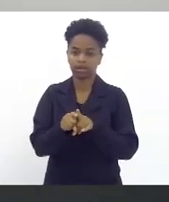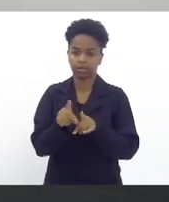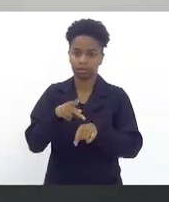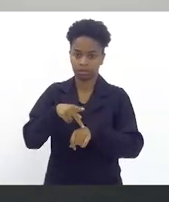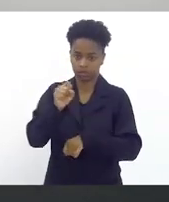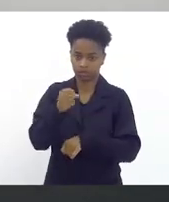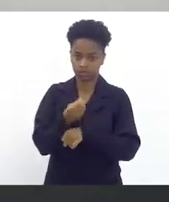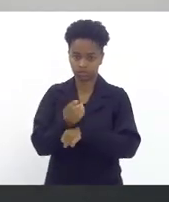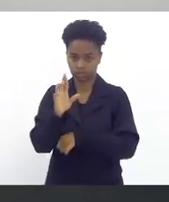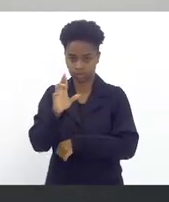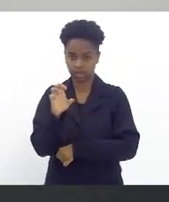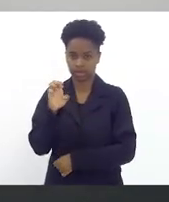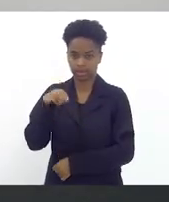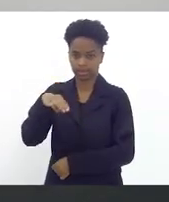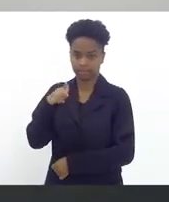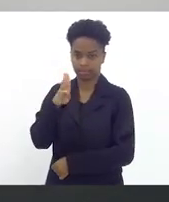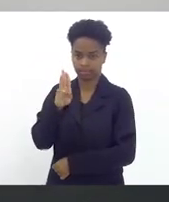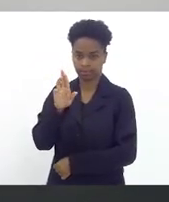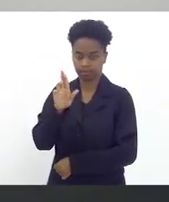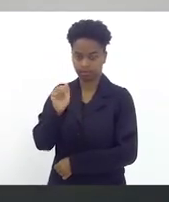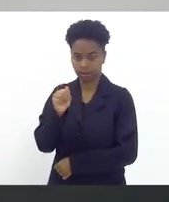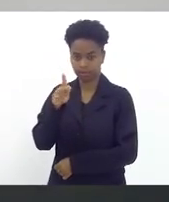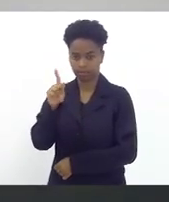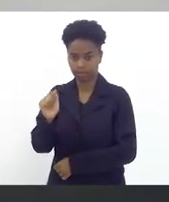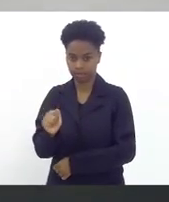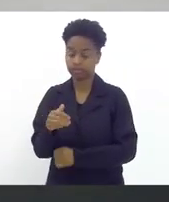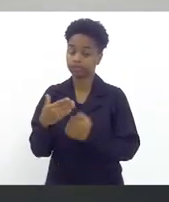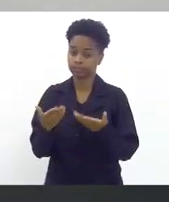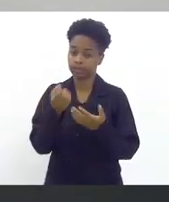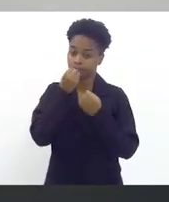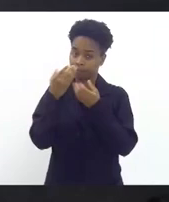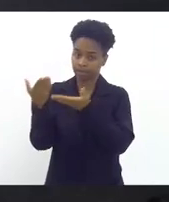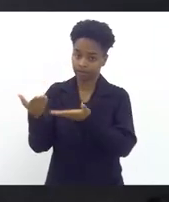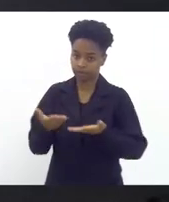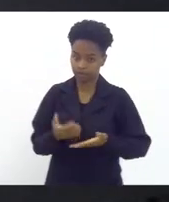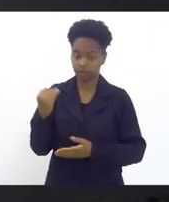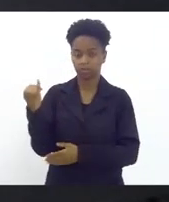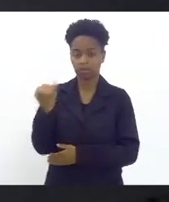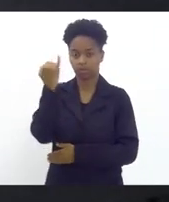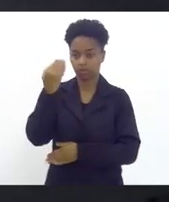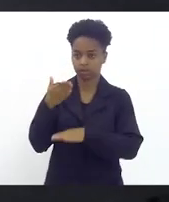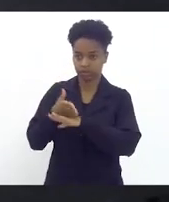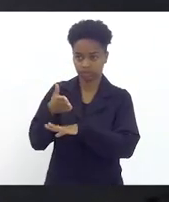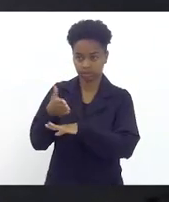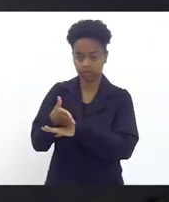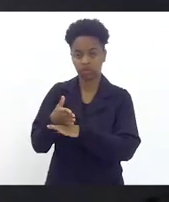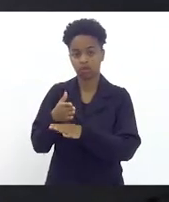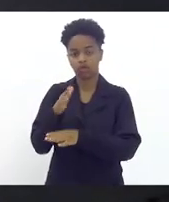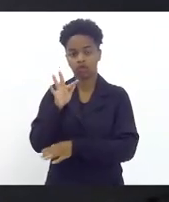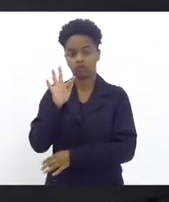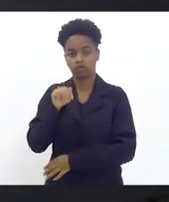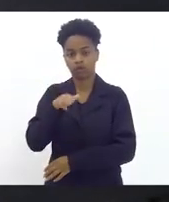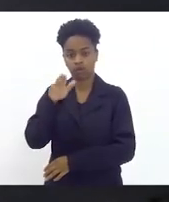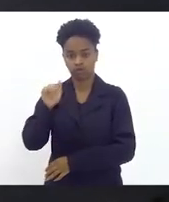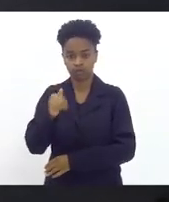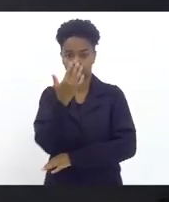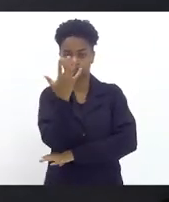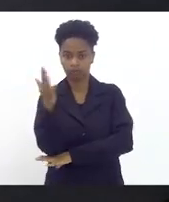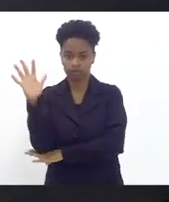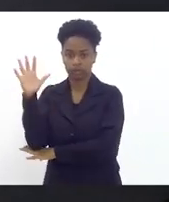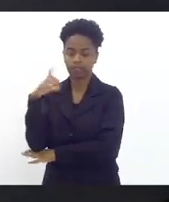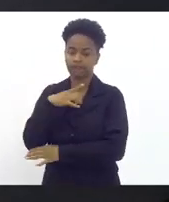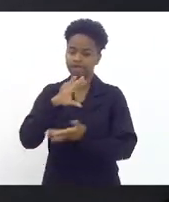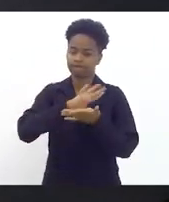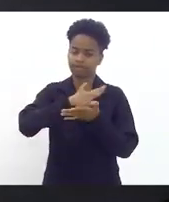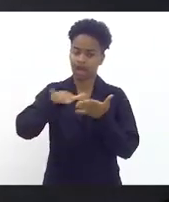então Jorge bem-vindo seja muito importante a presença do fórum Florestal que reúne